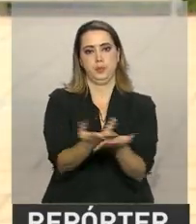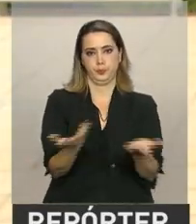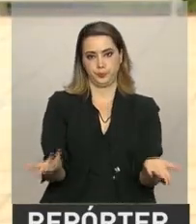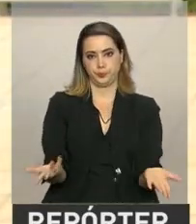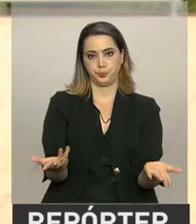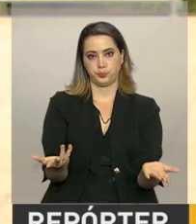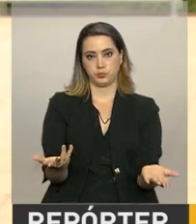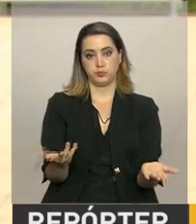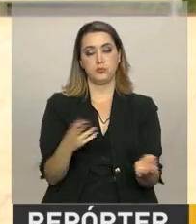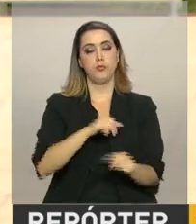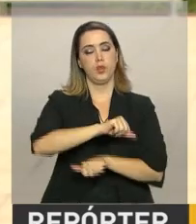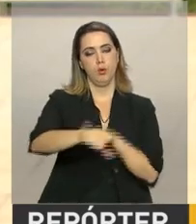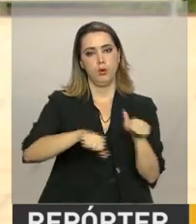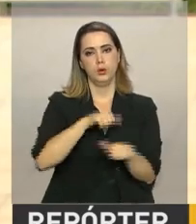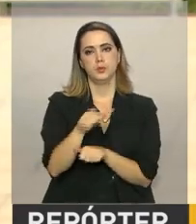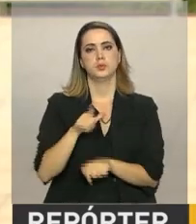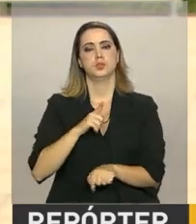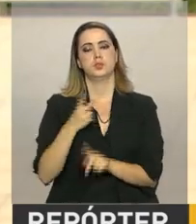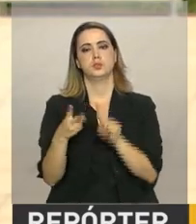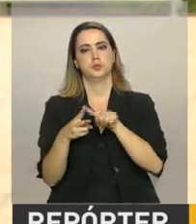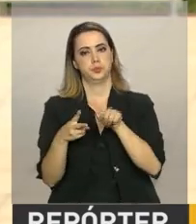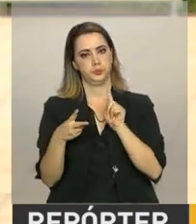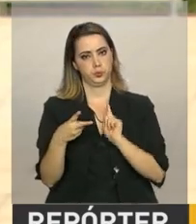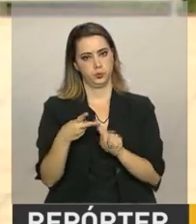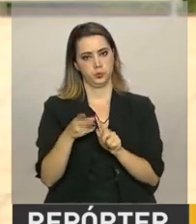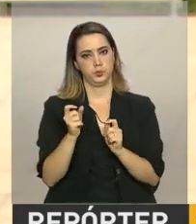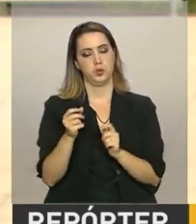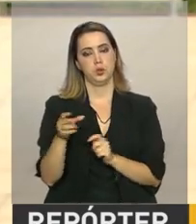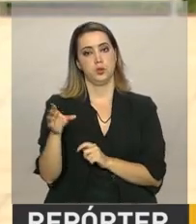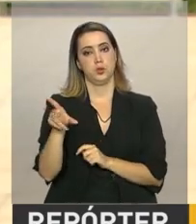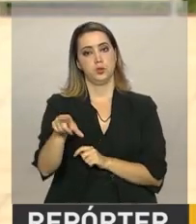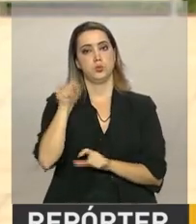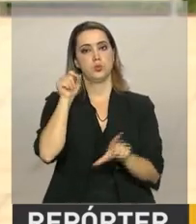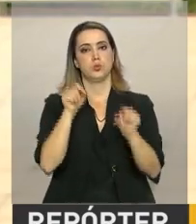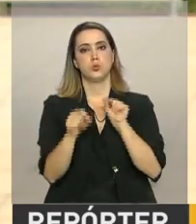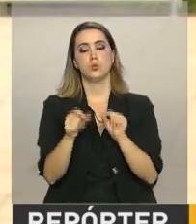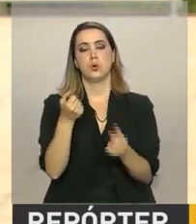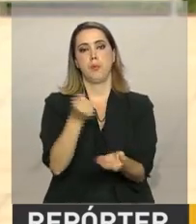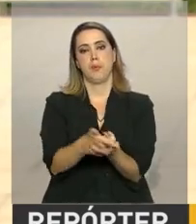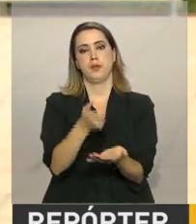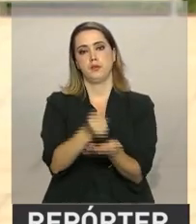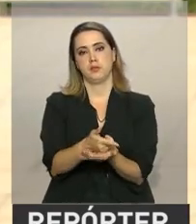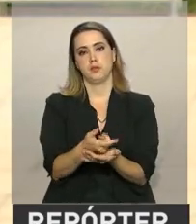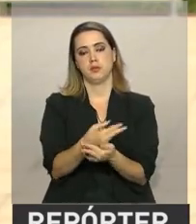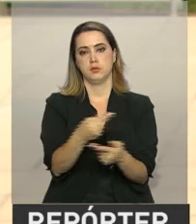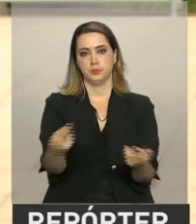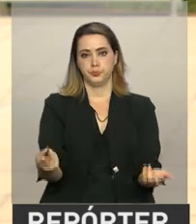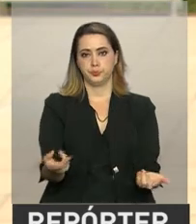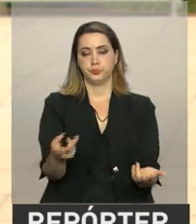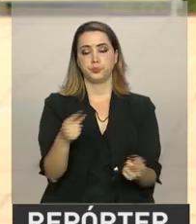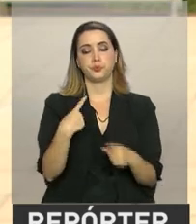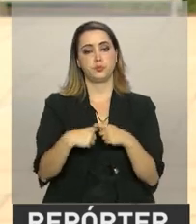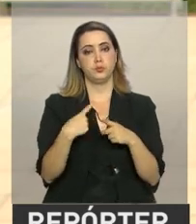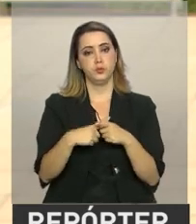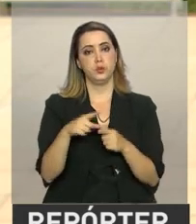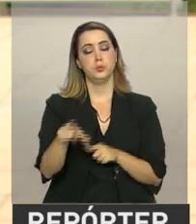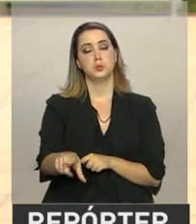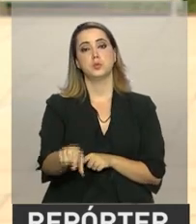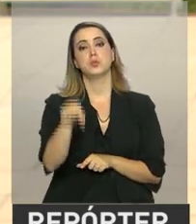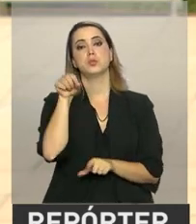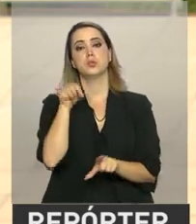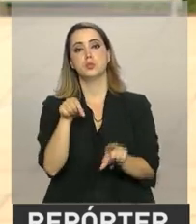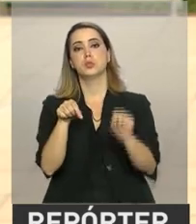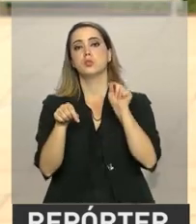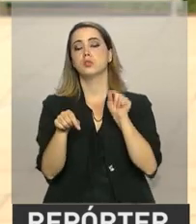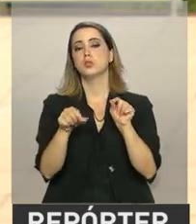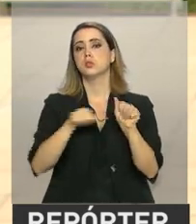brasileiros passam a ter duas opções para o pagamento das compras internacionais com cartão de crédito. Isso porque a decisão de